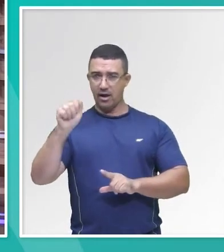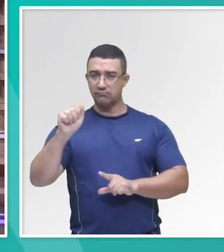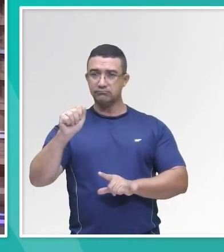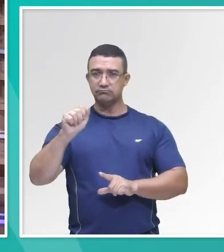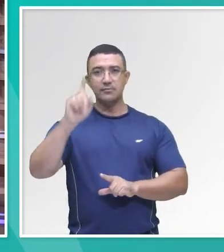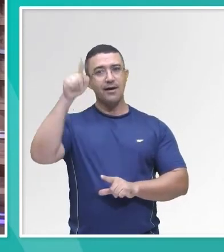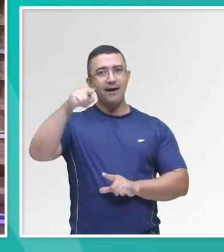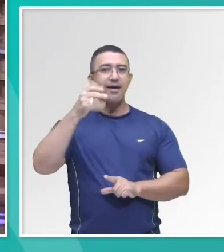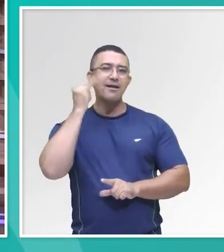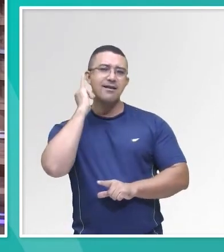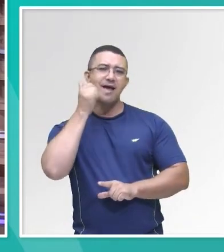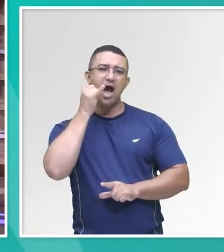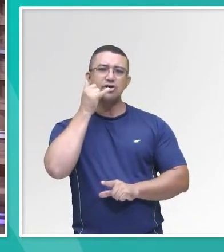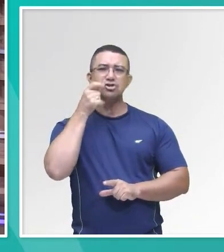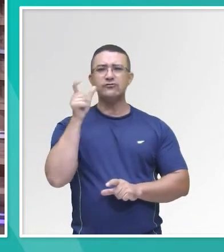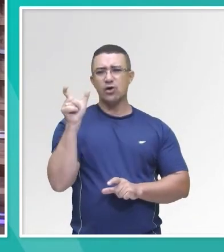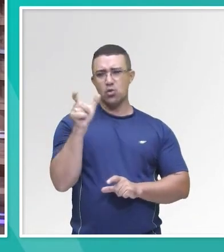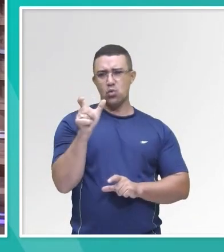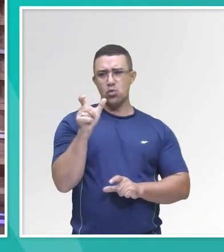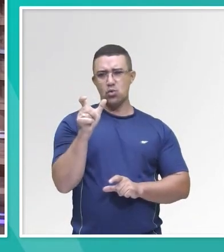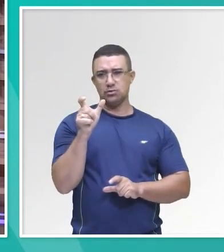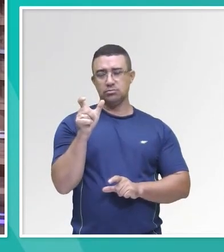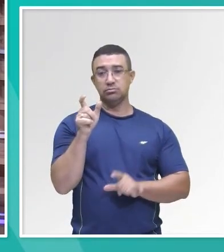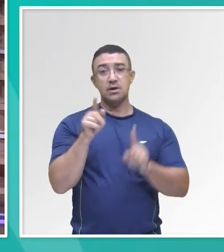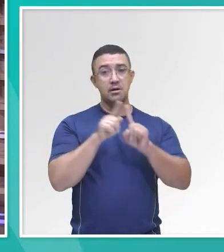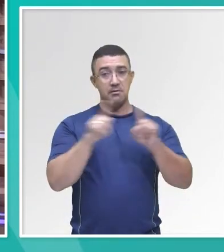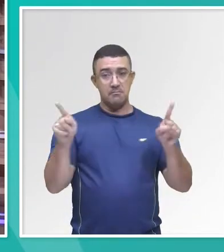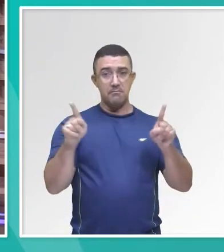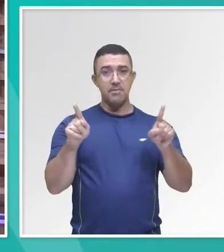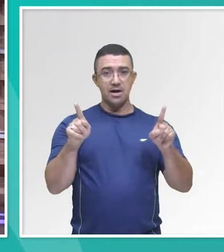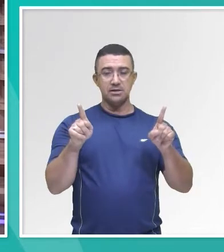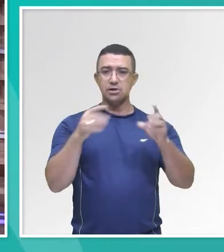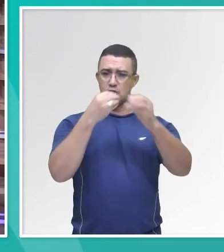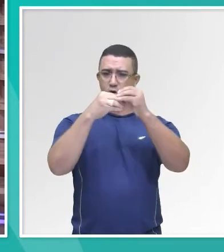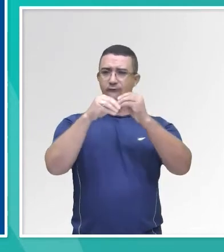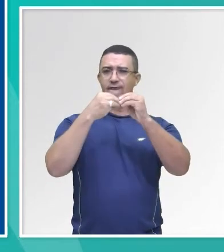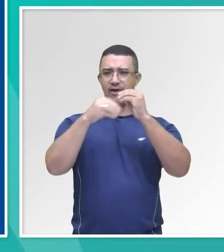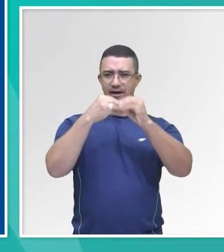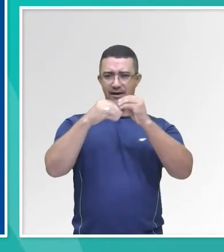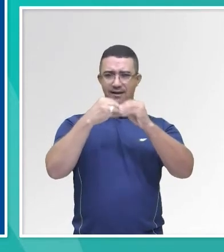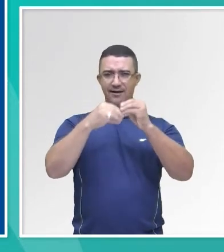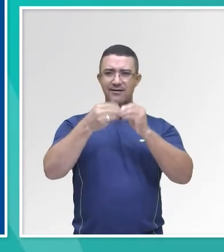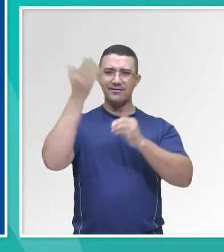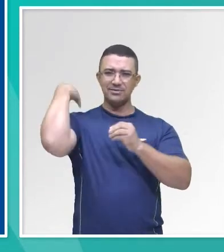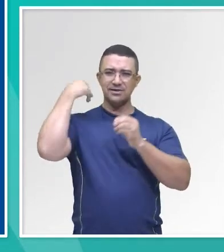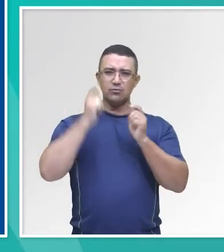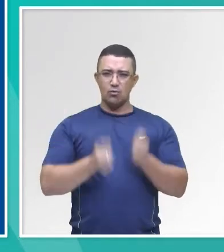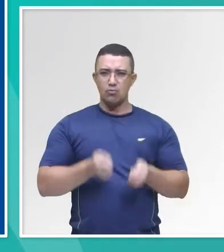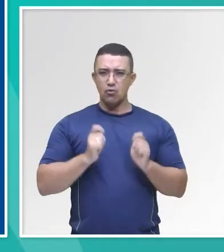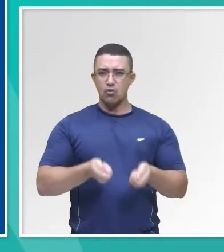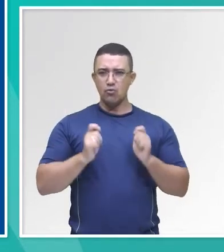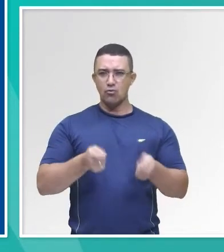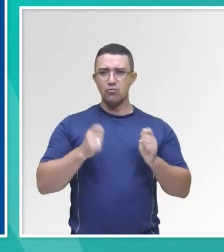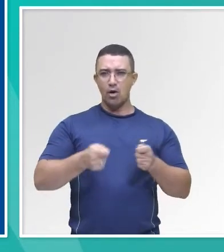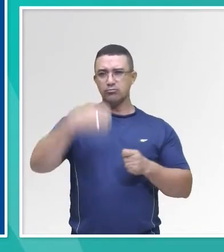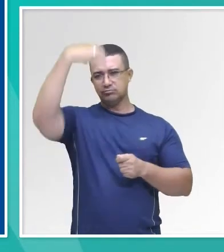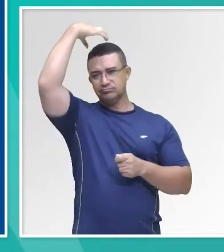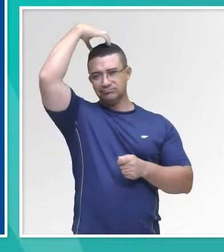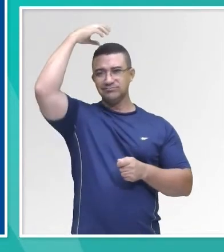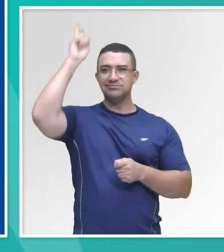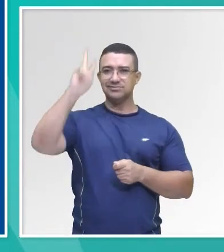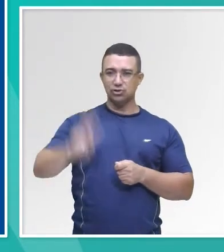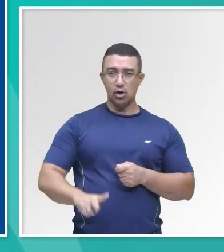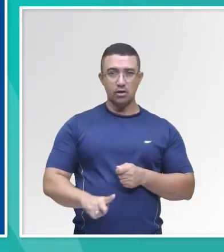curta. É uma narrativa mais curta que o romance, mas maior que o conto, por exemplo. Mas o que ocorre? Por ela